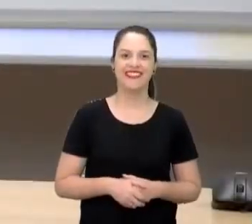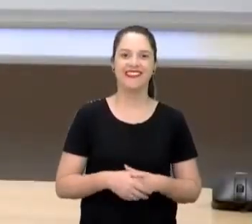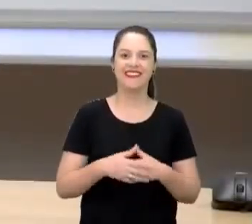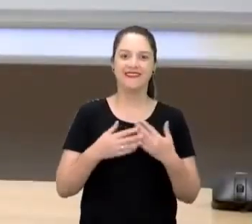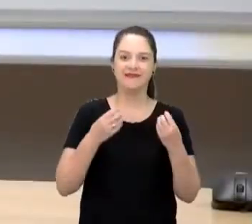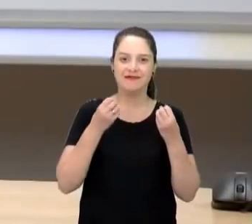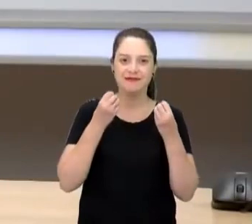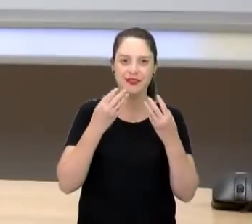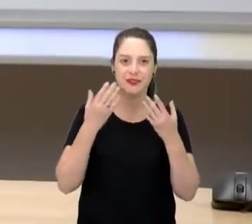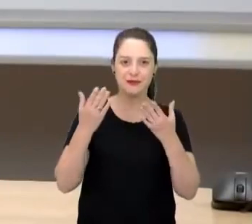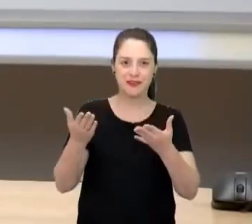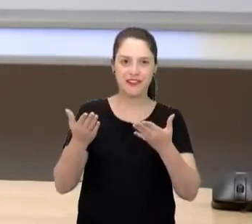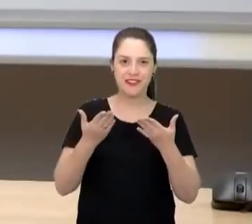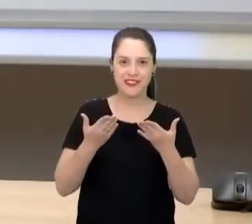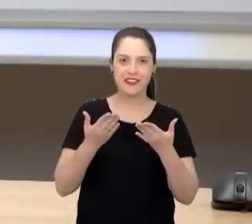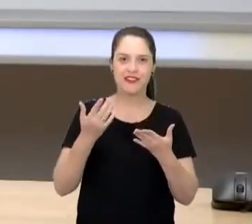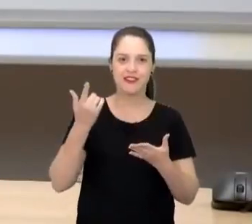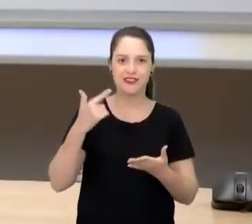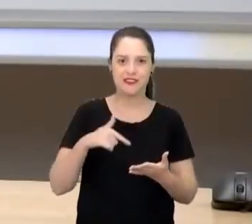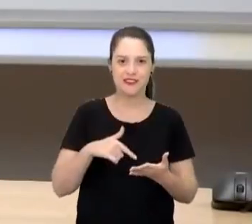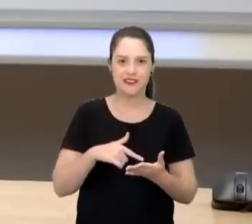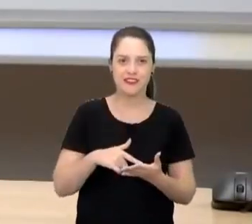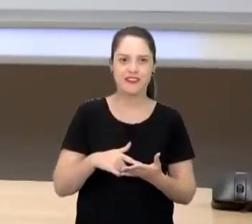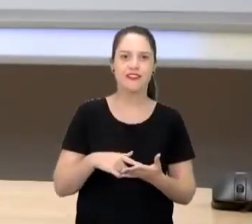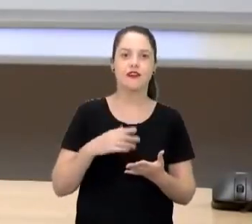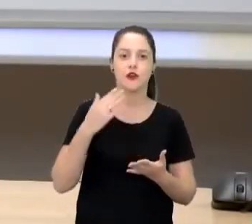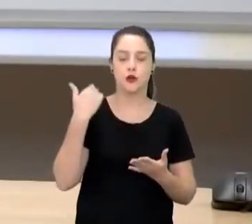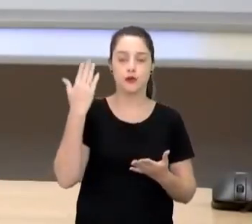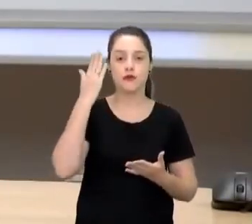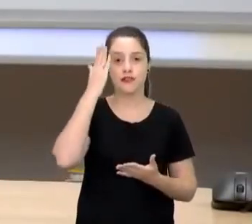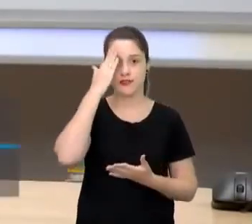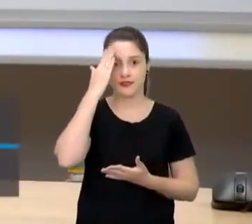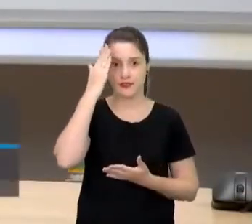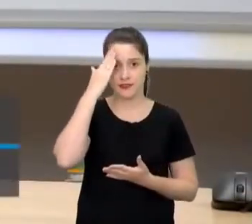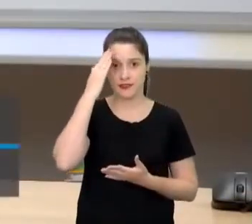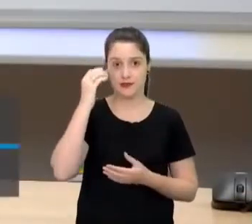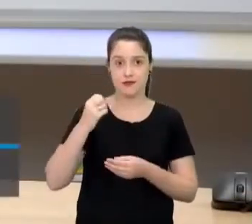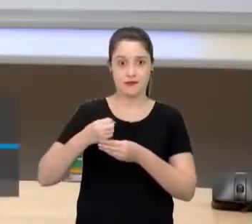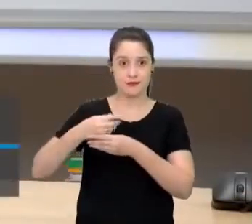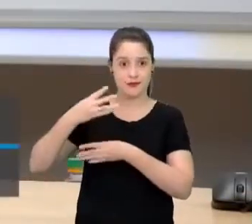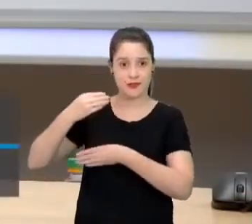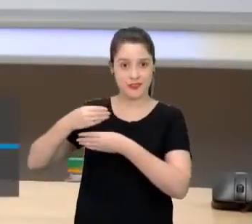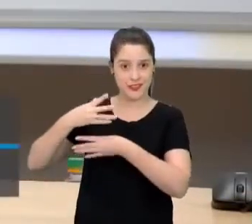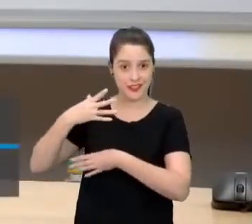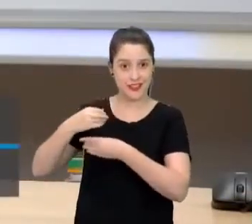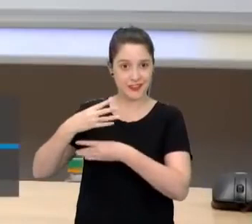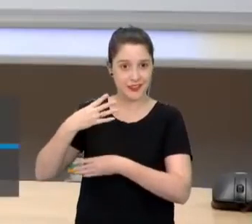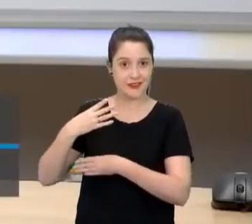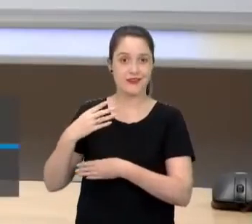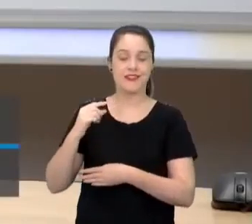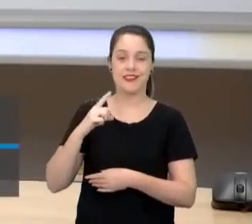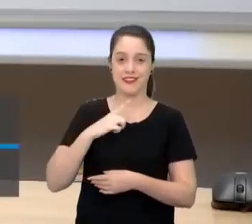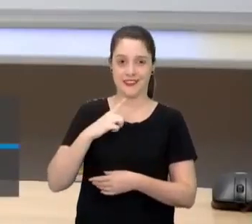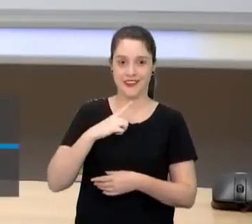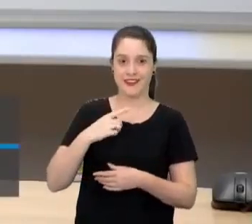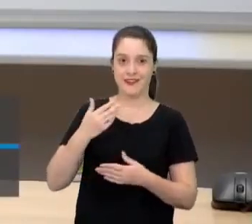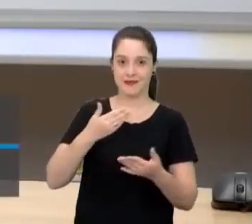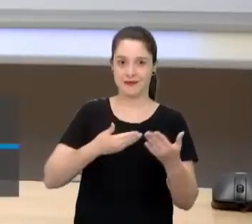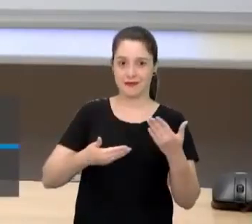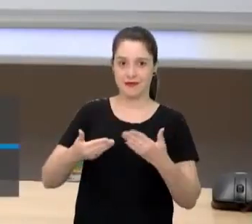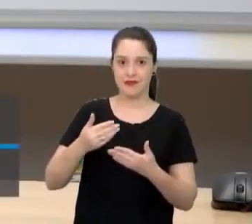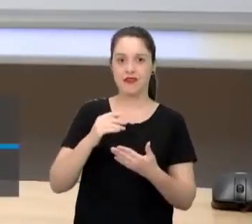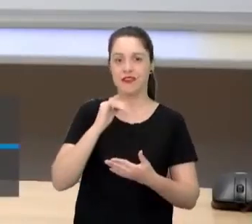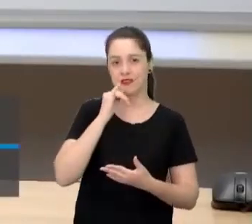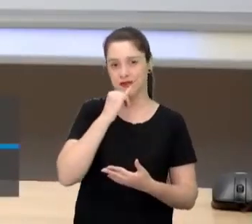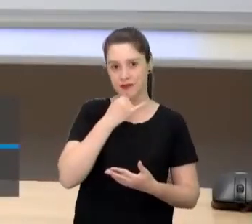Sejam todos... Gente, como todo mundo sabe, aqui o chat bomba, então a gente fez uma seleção, ó, infelizmente não vai dar